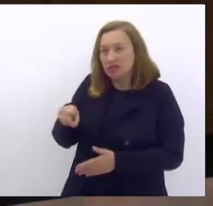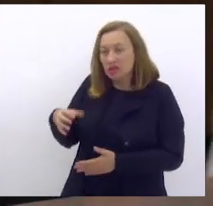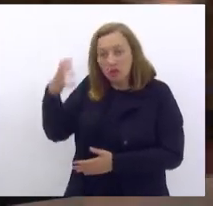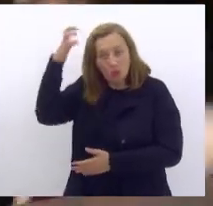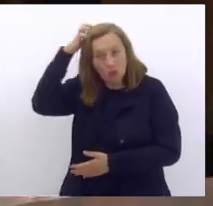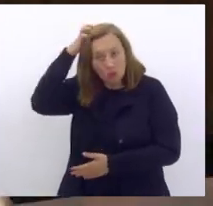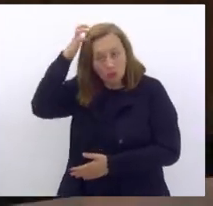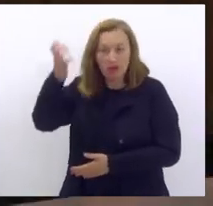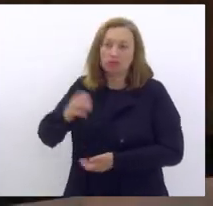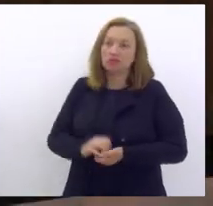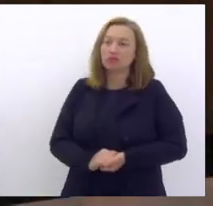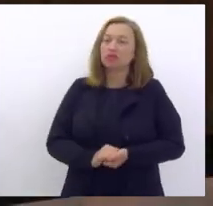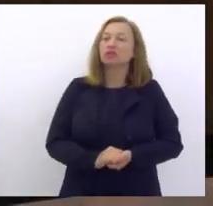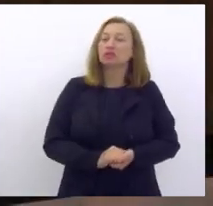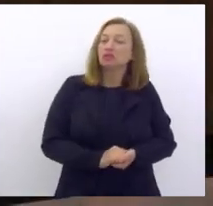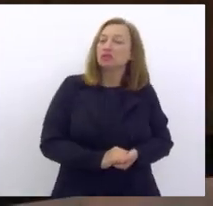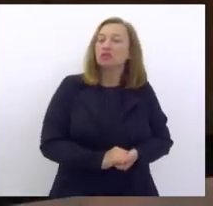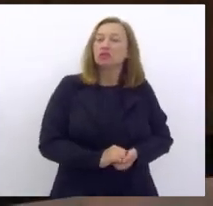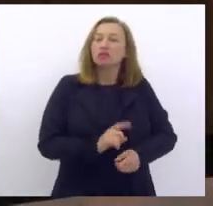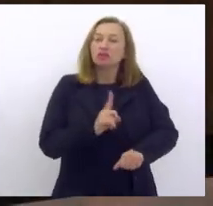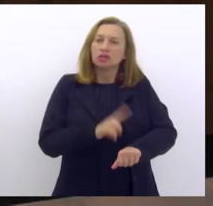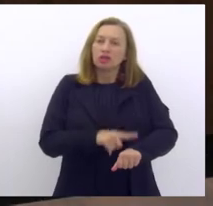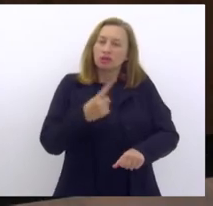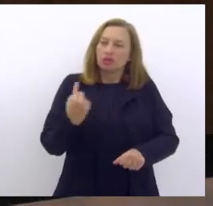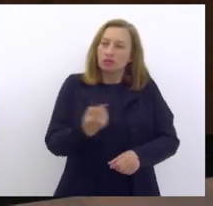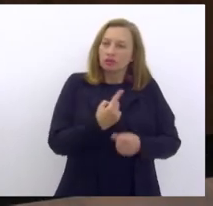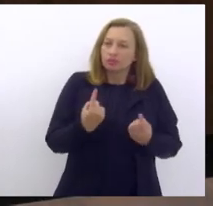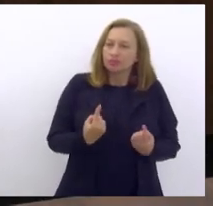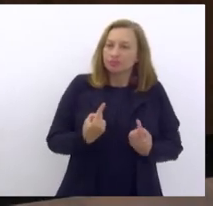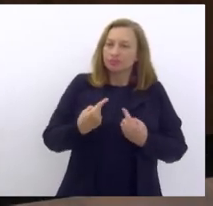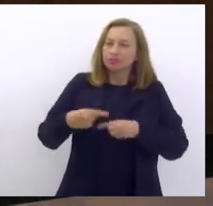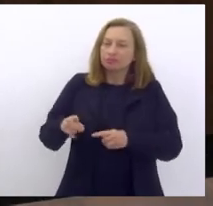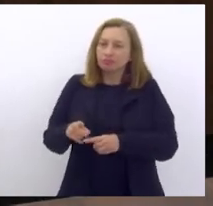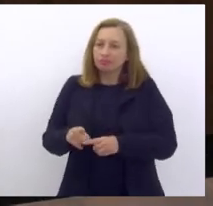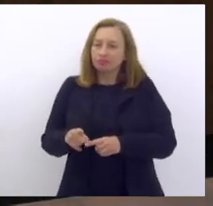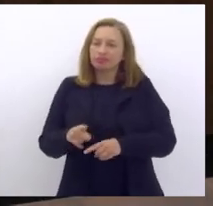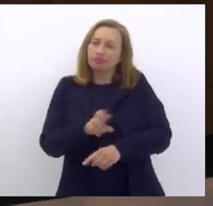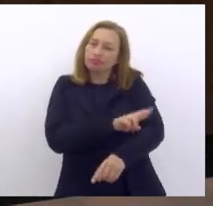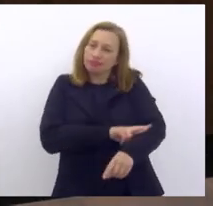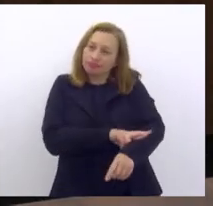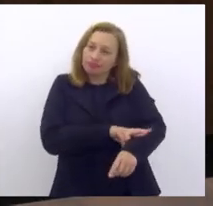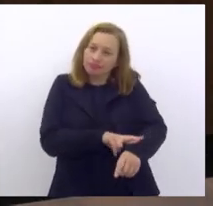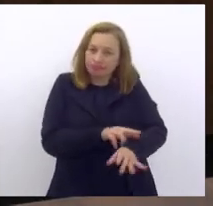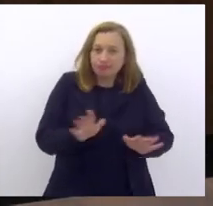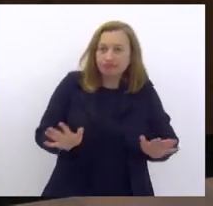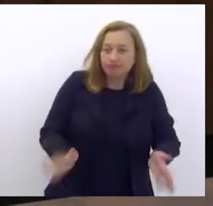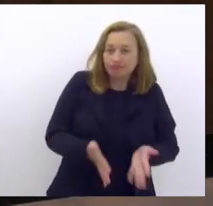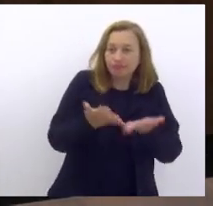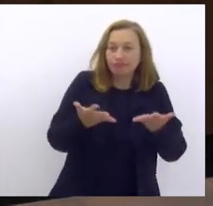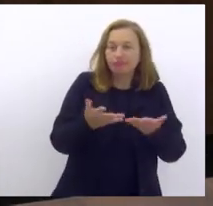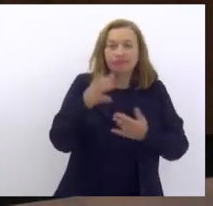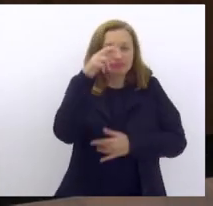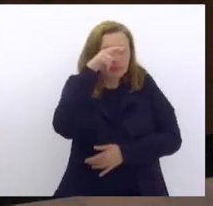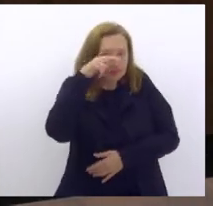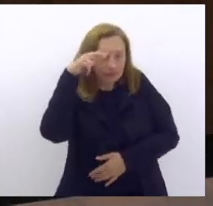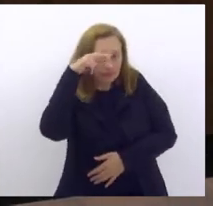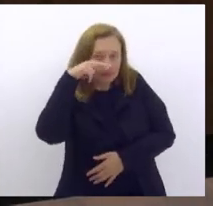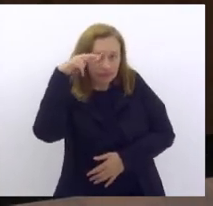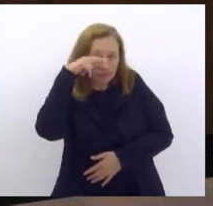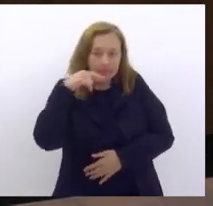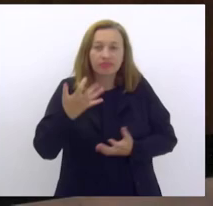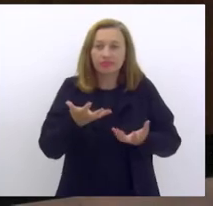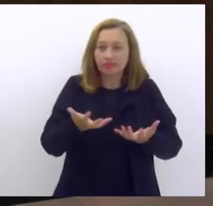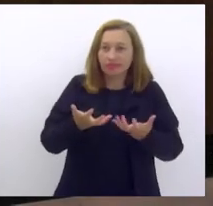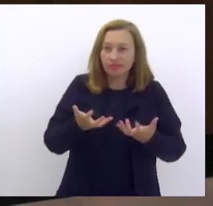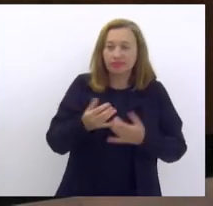E, com isso, ao mesmo tempo que a gente combate o racismo, a gente estimula a investigação e